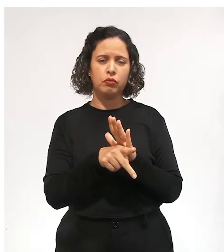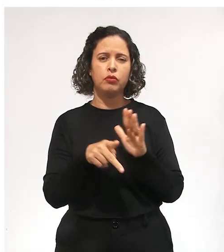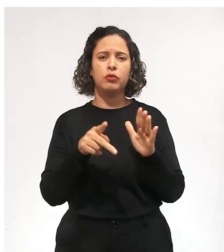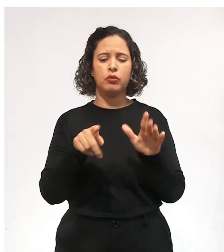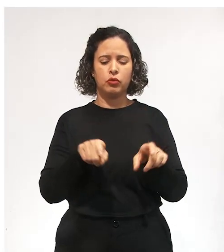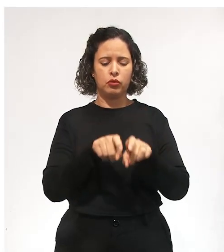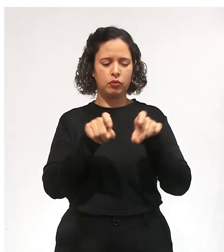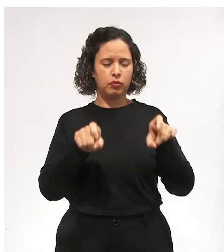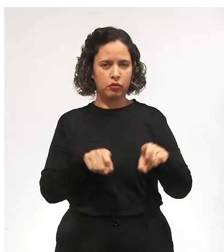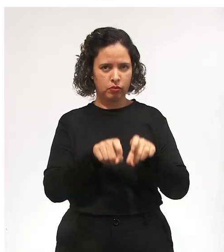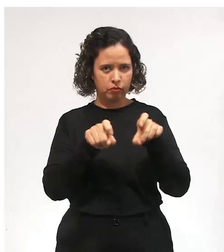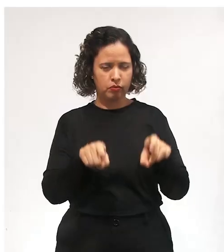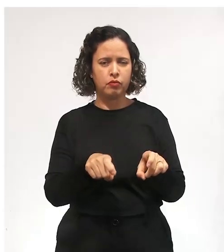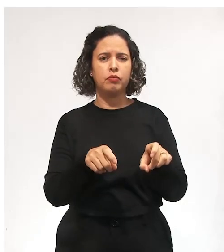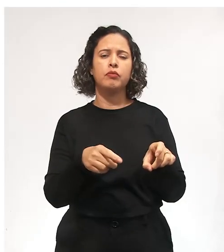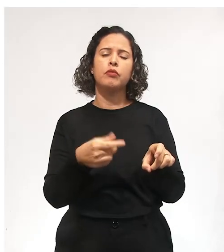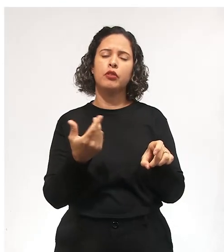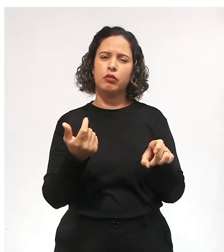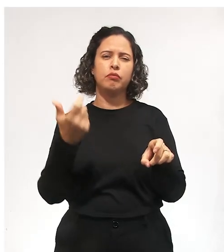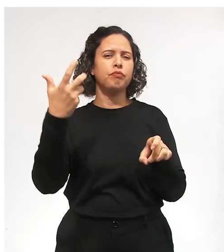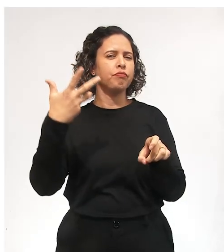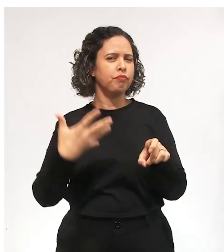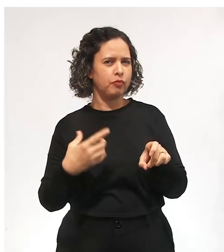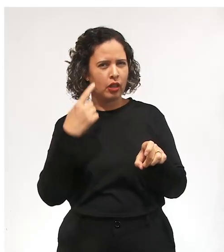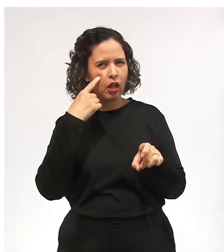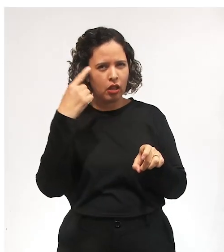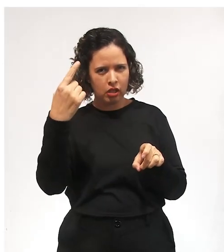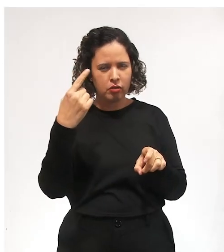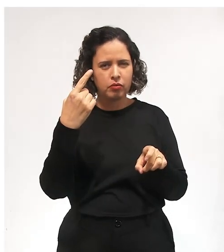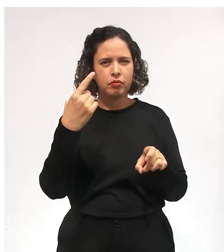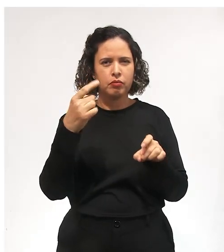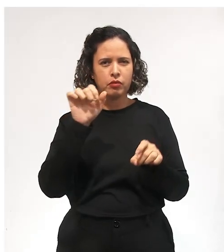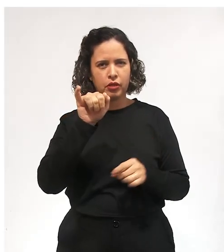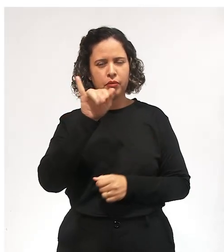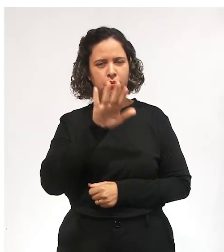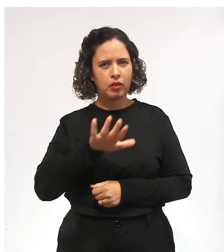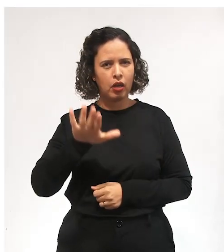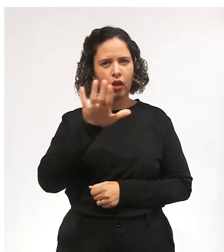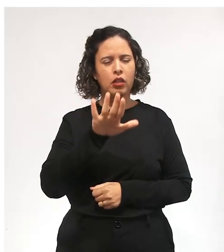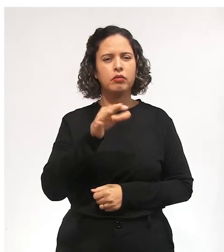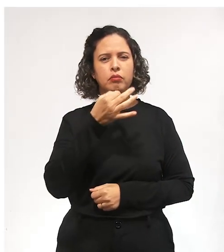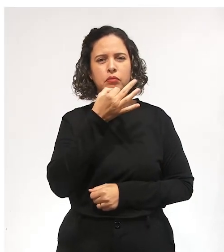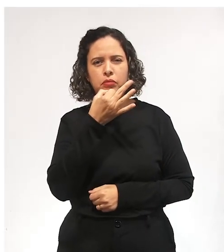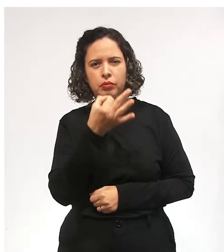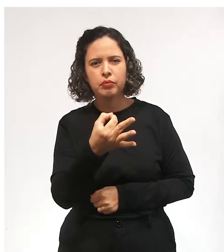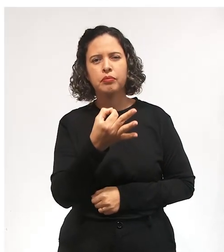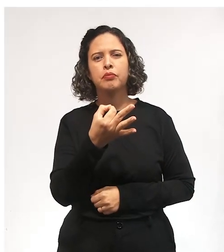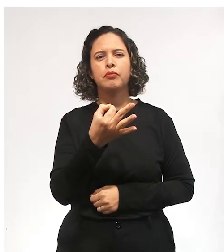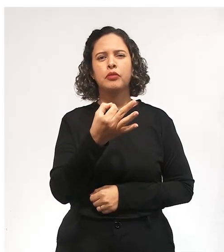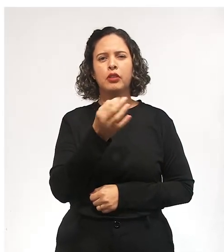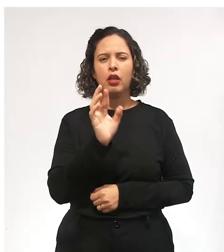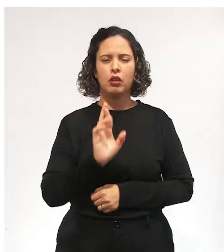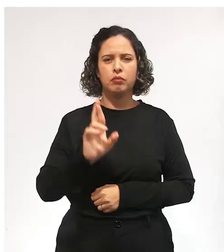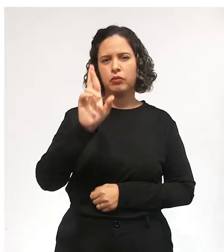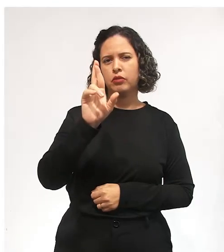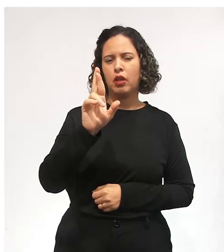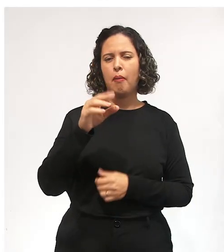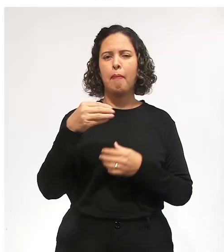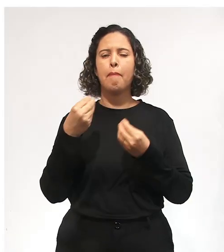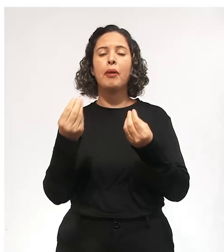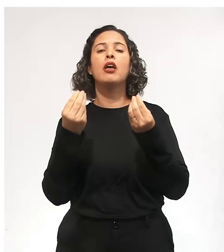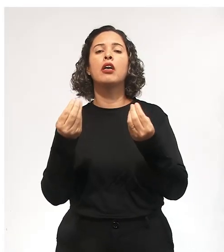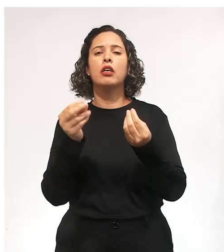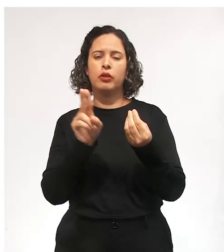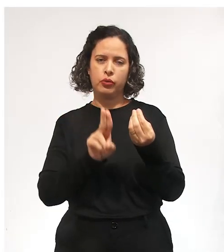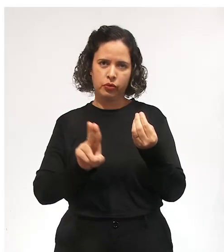vários componentes que, né? E comentei sobre o que eles fazem ou sua importância, para que